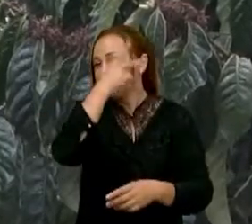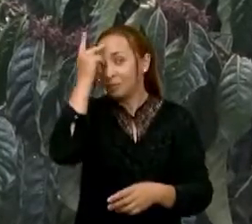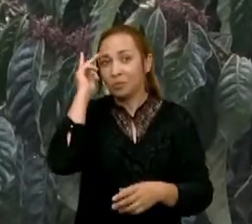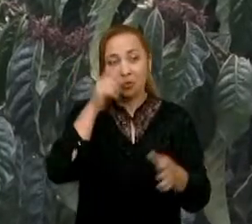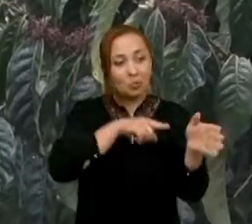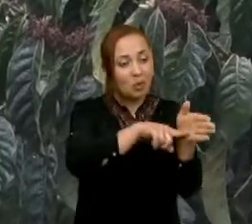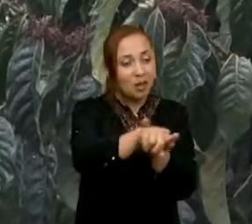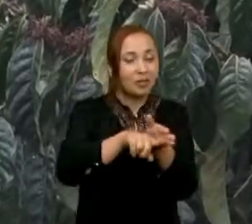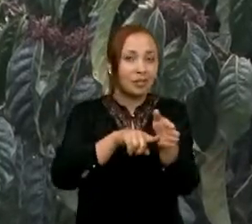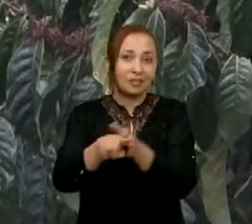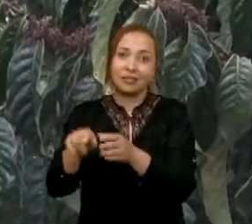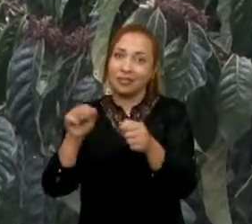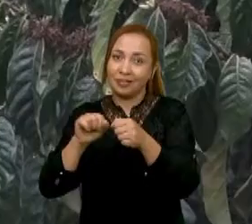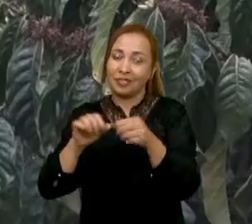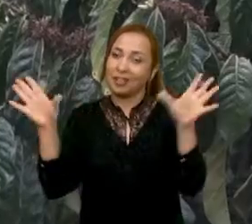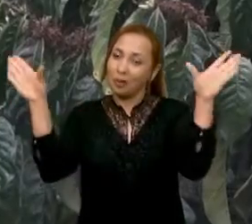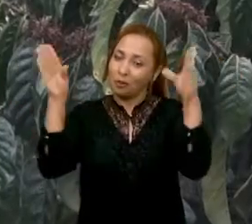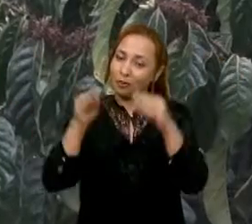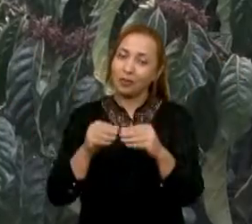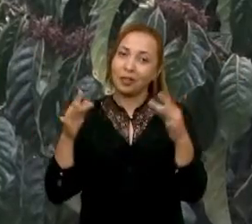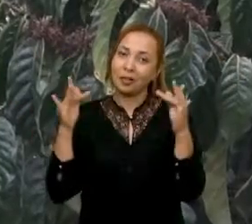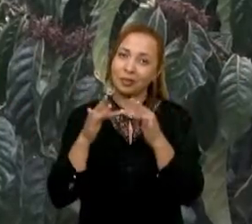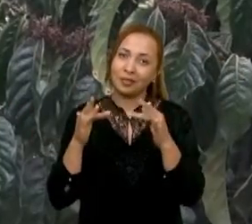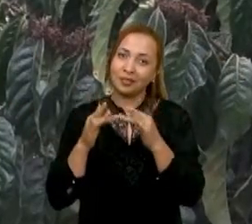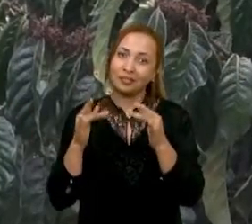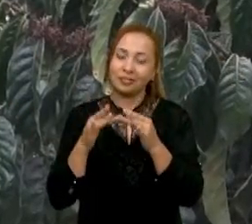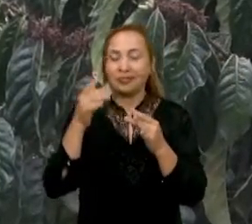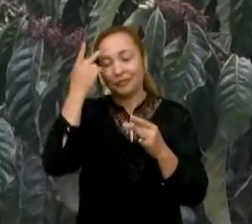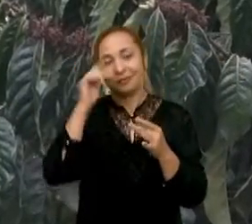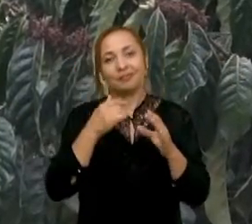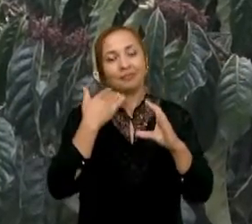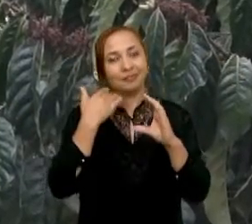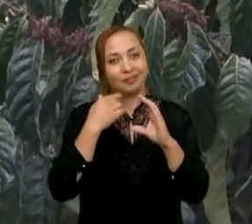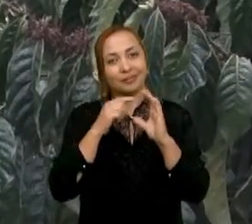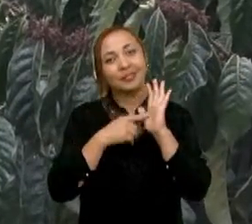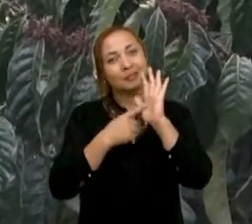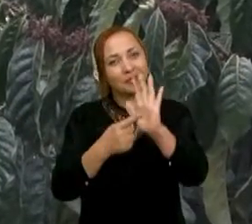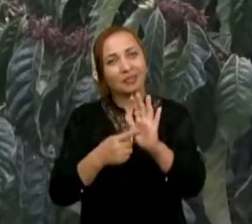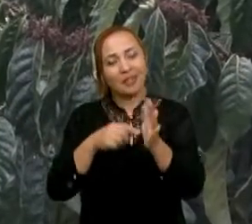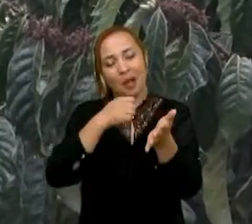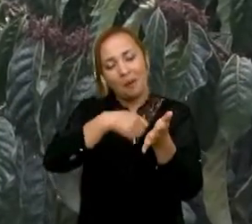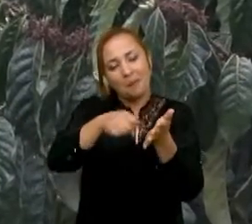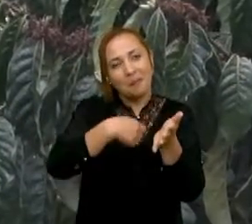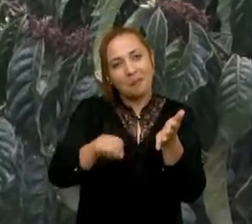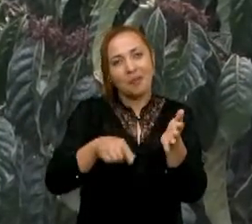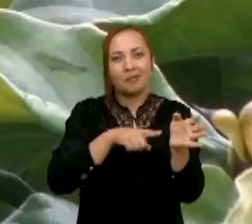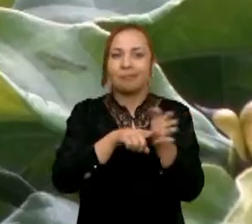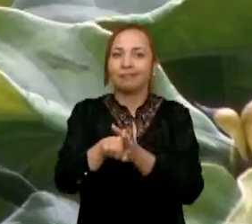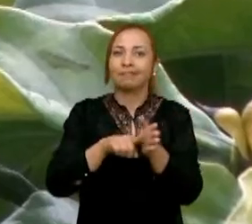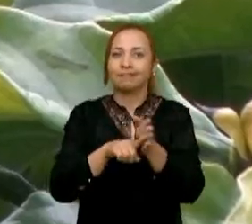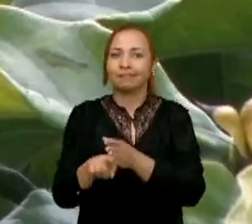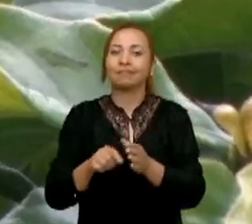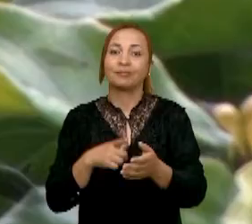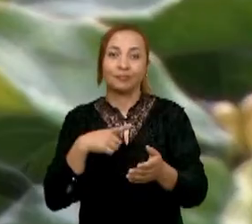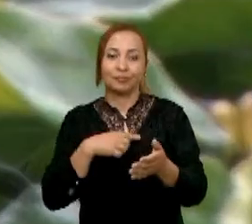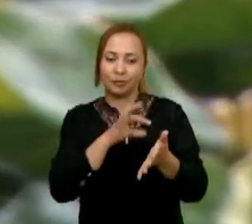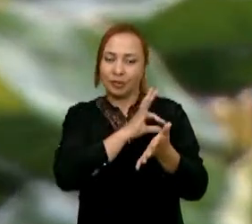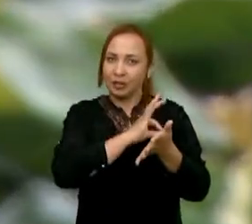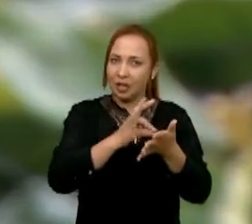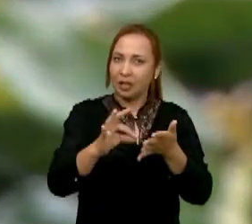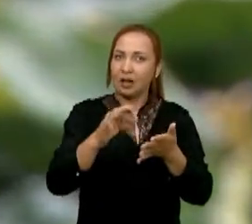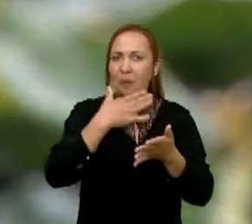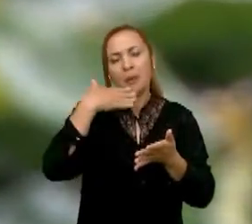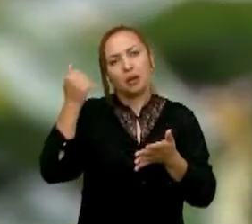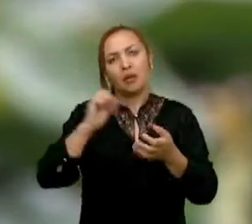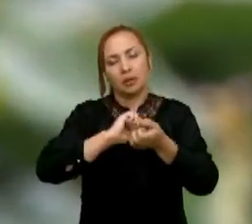gente fazer fechar esse contato, né, para quantificar isso aí, para ir para o papel, né, para as pesquisas. Claro que vai ter aquelas linhagens que melhor vão